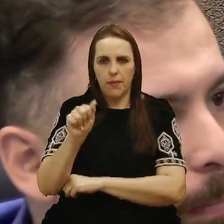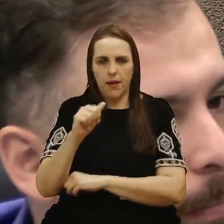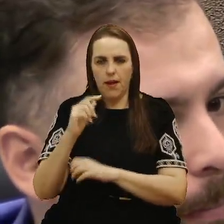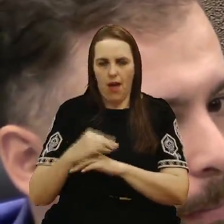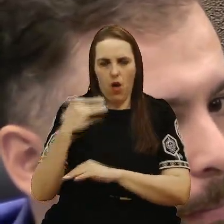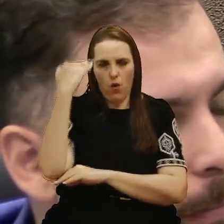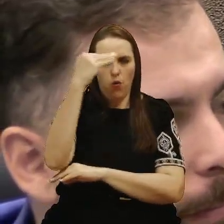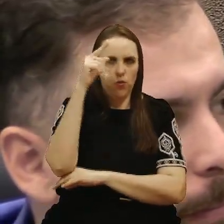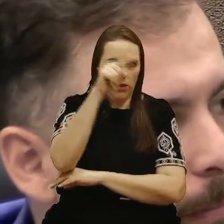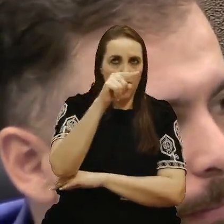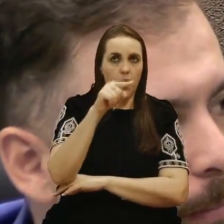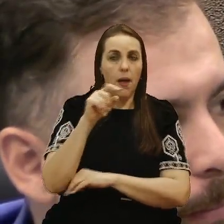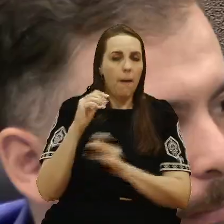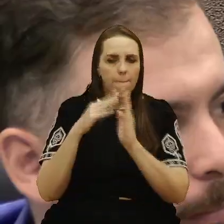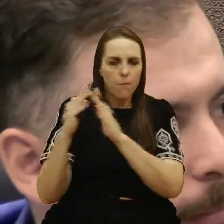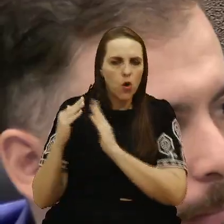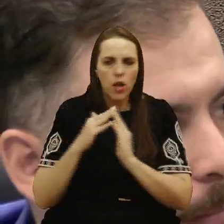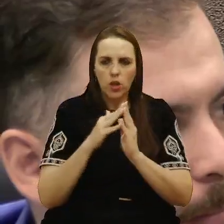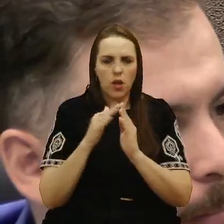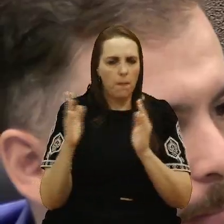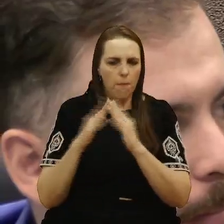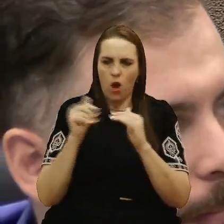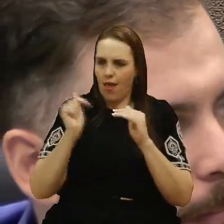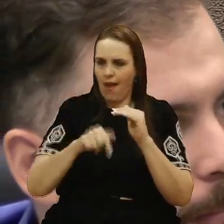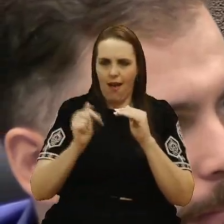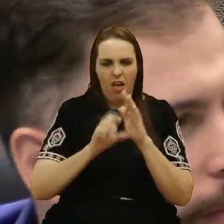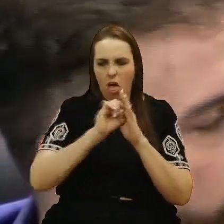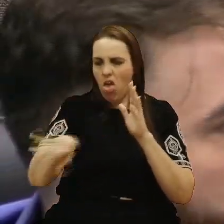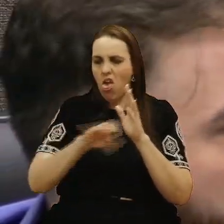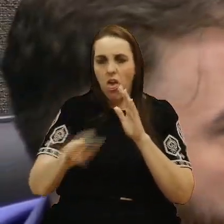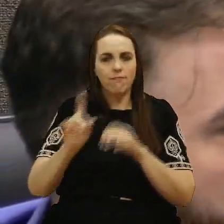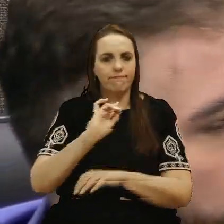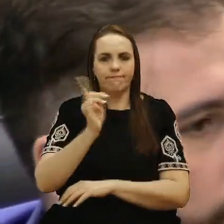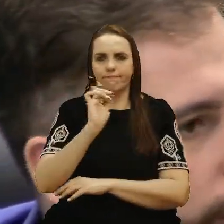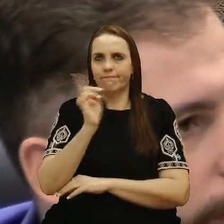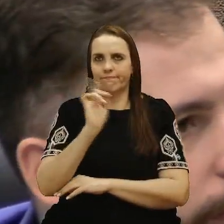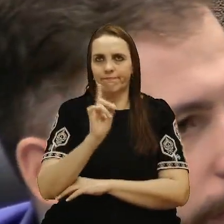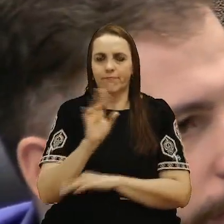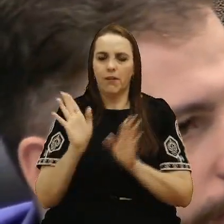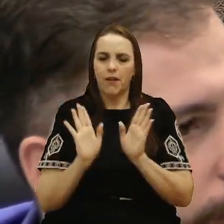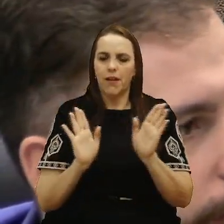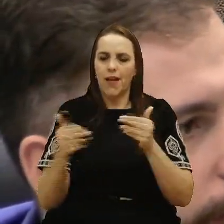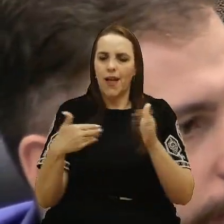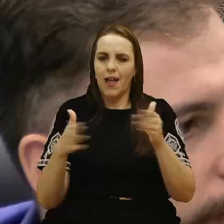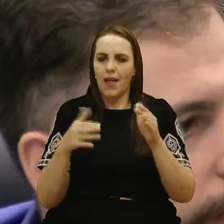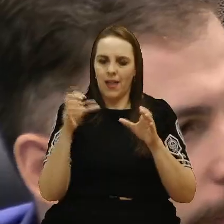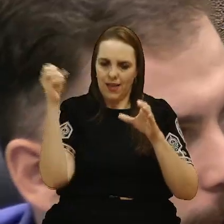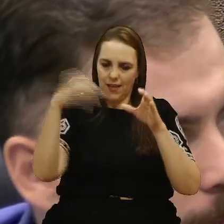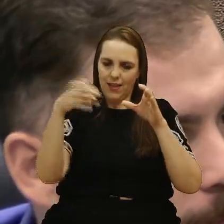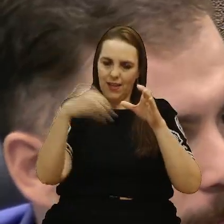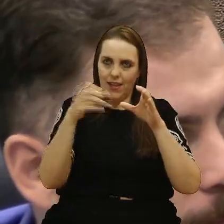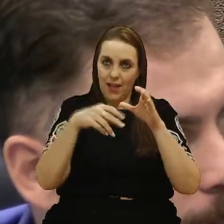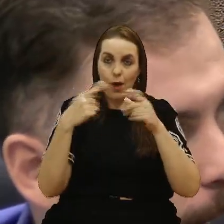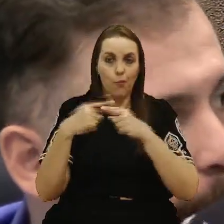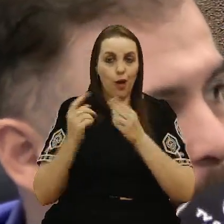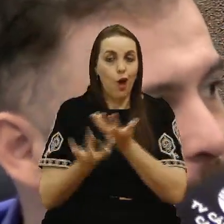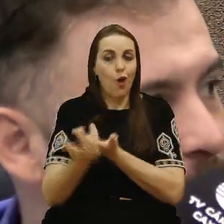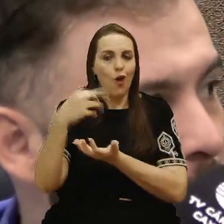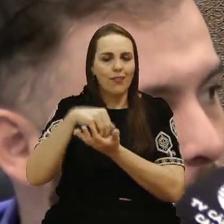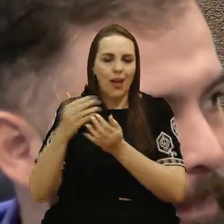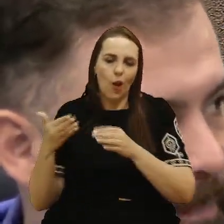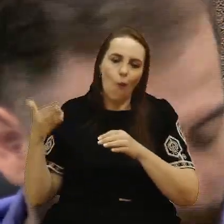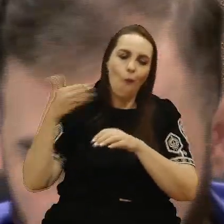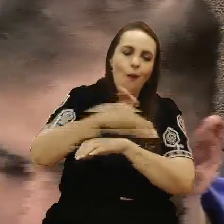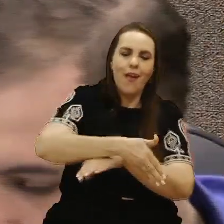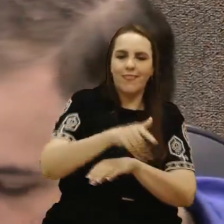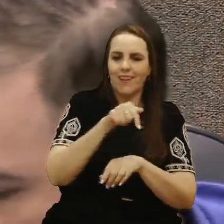redor ali, do Beco São Bernardo, que colocam o lixo ali. Eles colocam na caliça porque a Codeca não entra no beco para pegar o lixo deles. Uma então, parte,